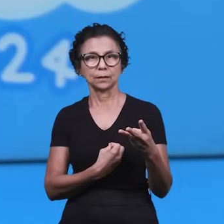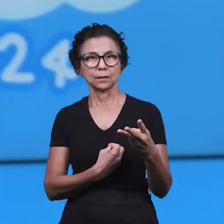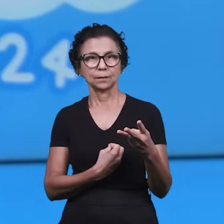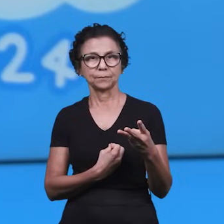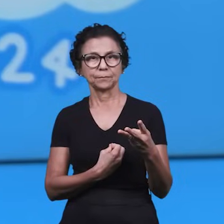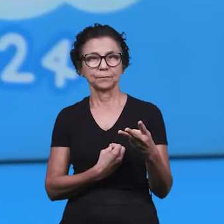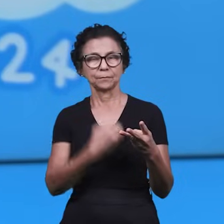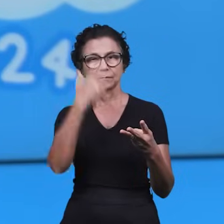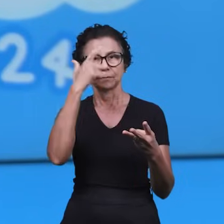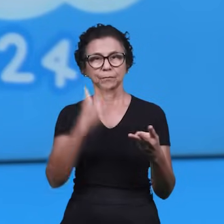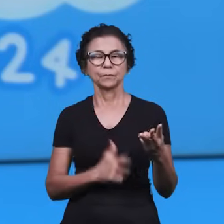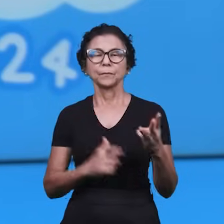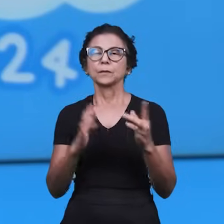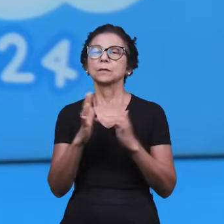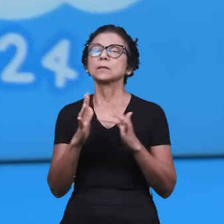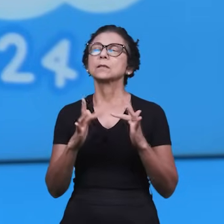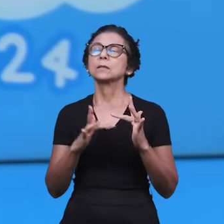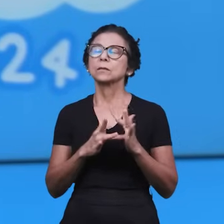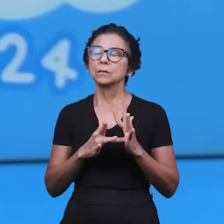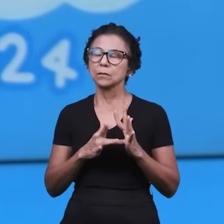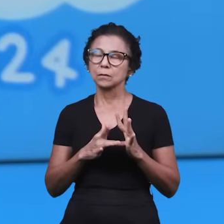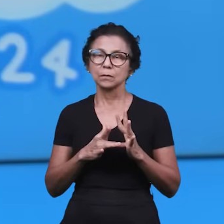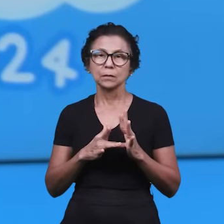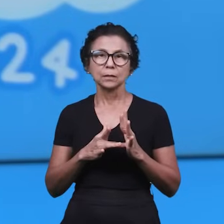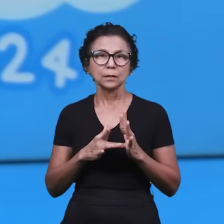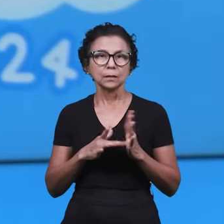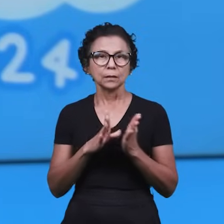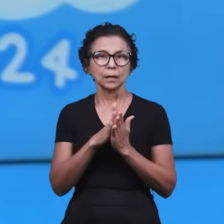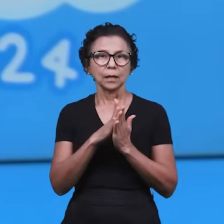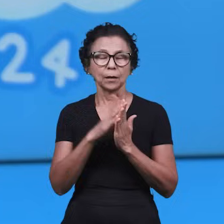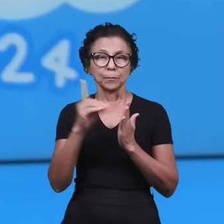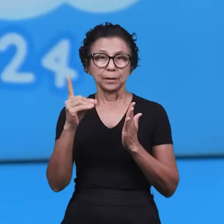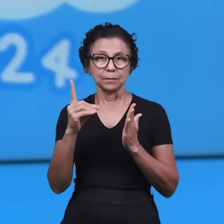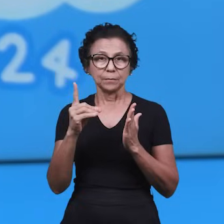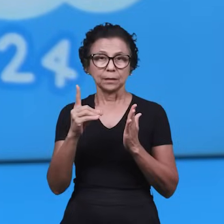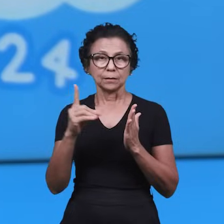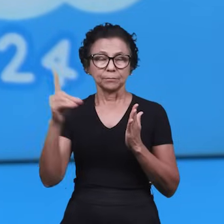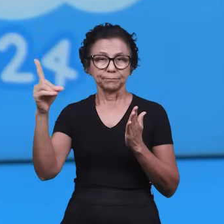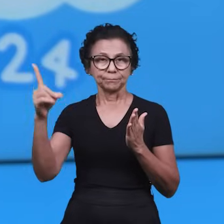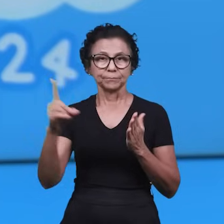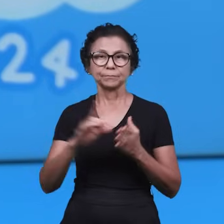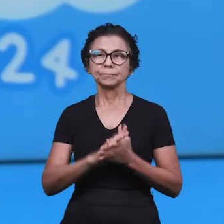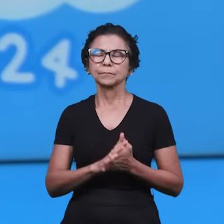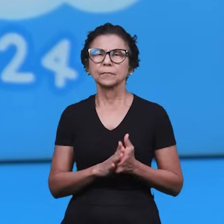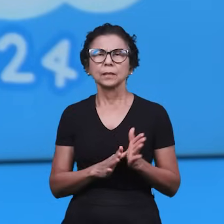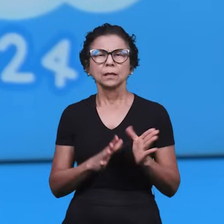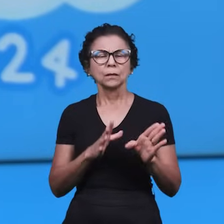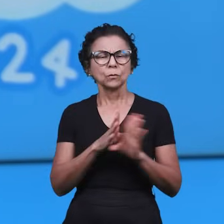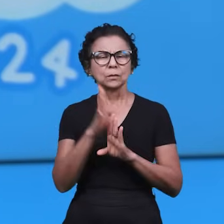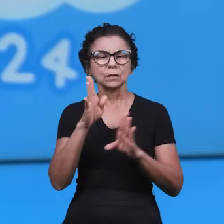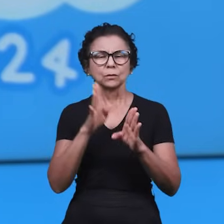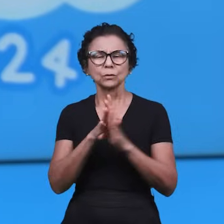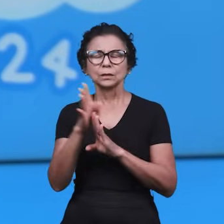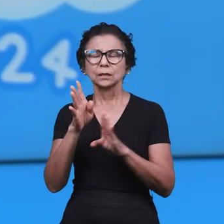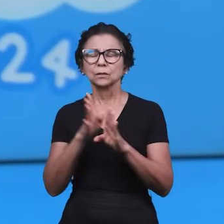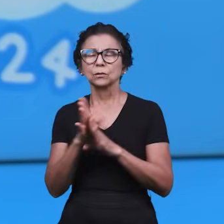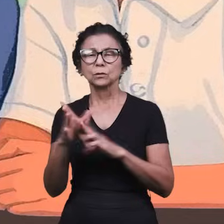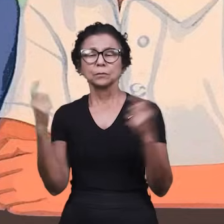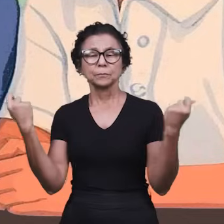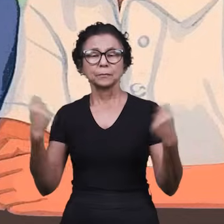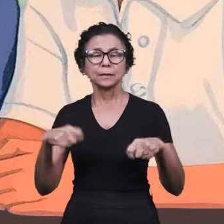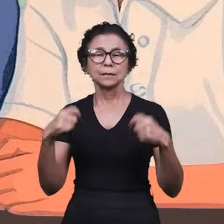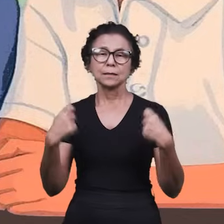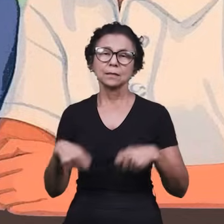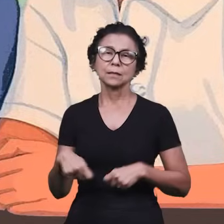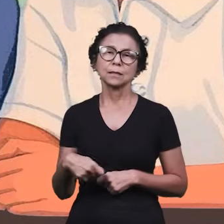Então, queridos, a Bíblia dá tudo o que nós precisamos para viver em paz com todos os